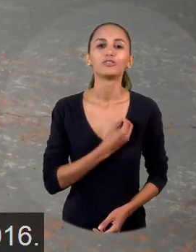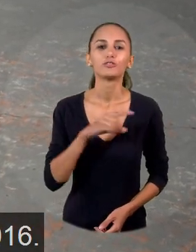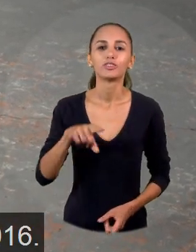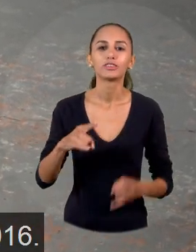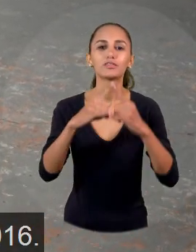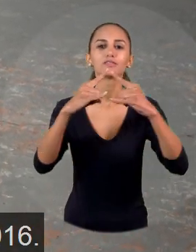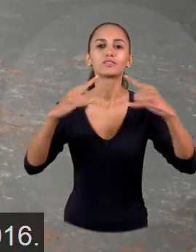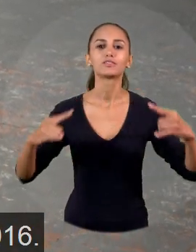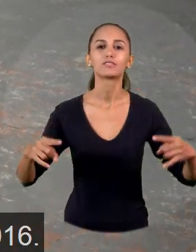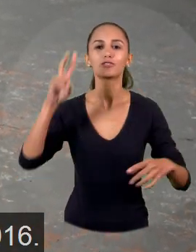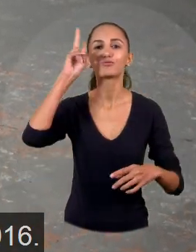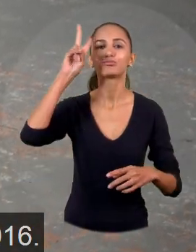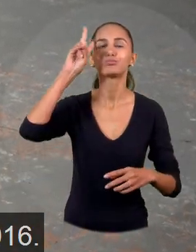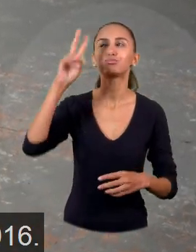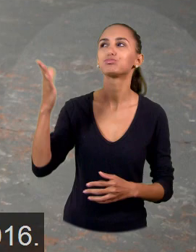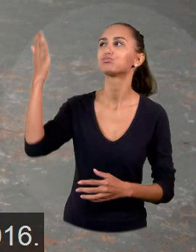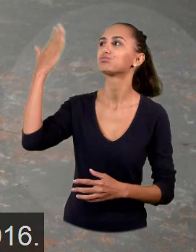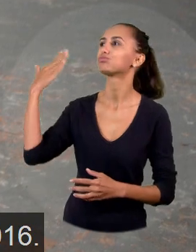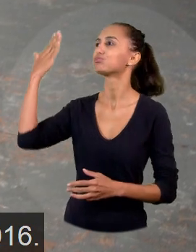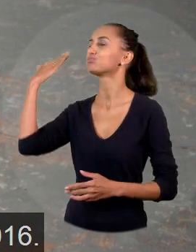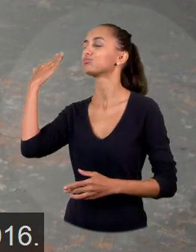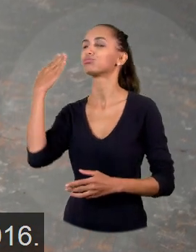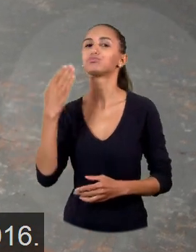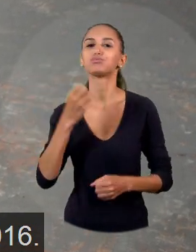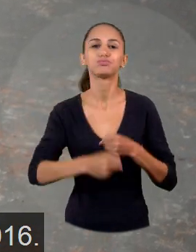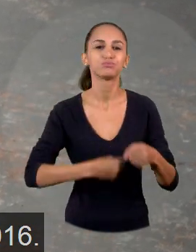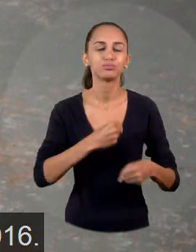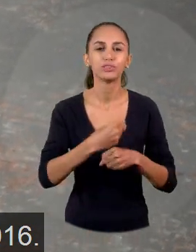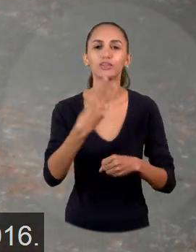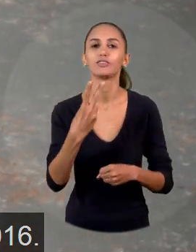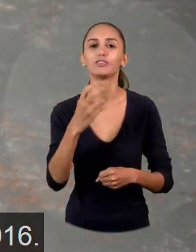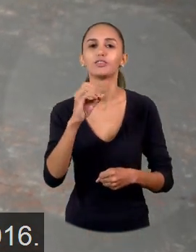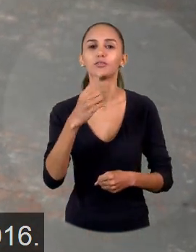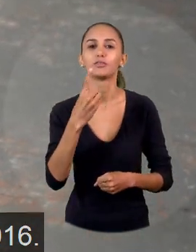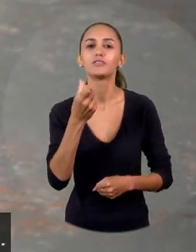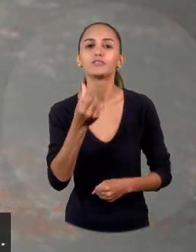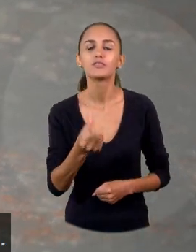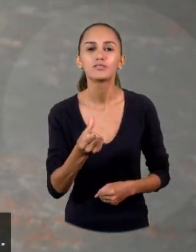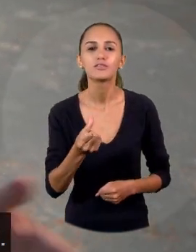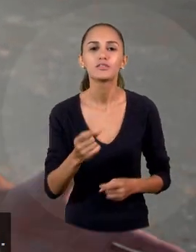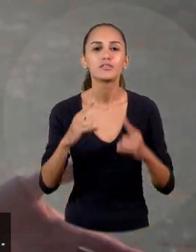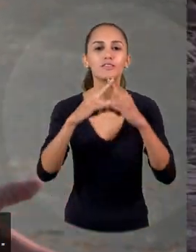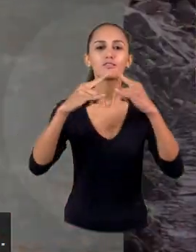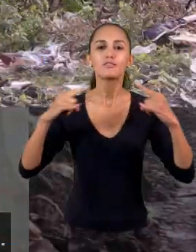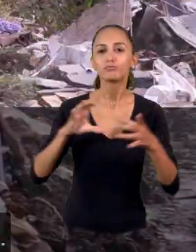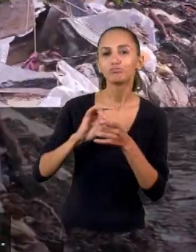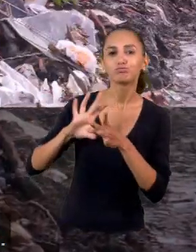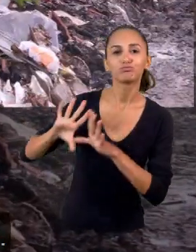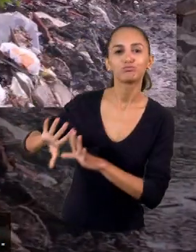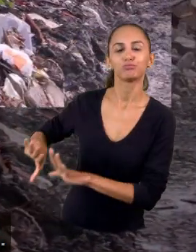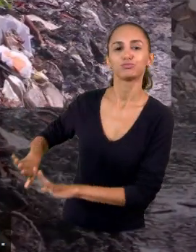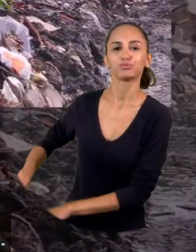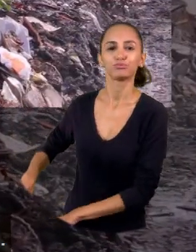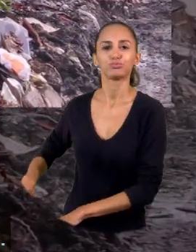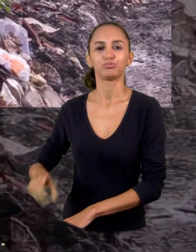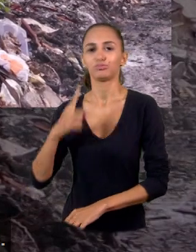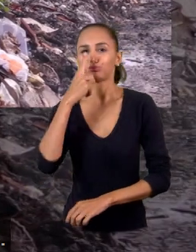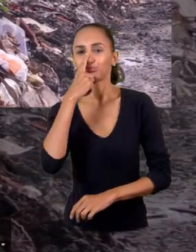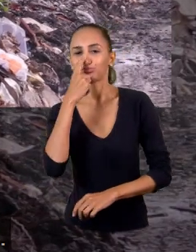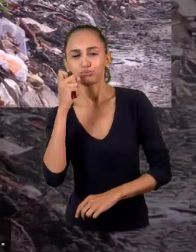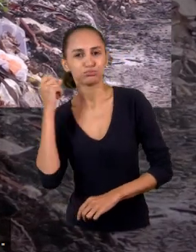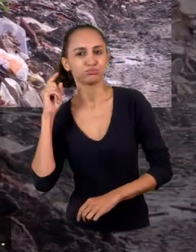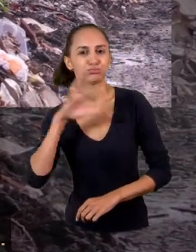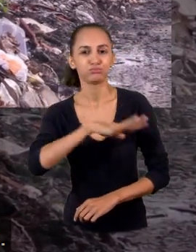lembramos bem como que a cidade estava no final de 2016. Uma cidade abandonada, largada, cheia